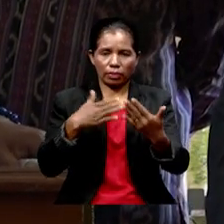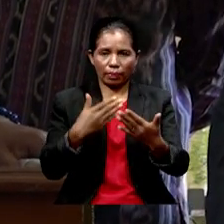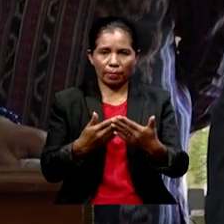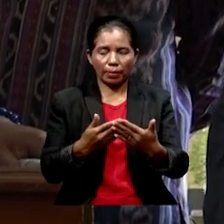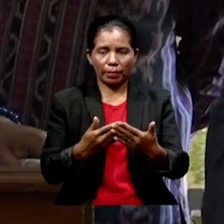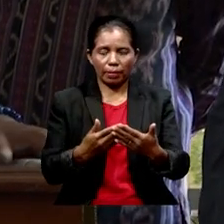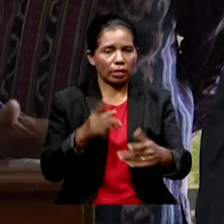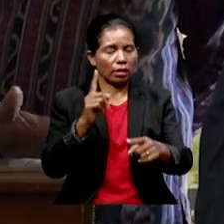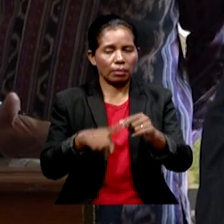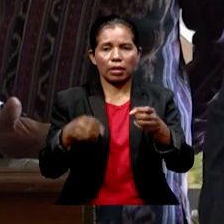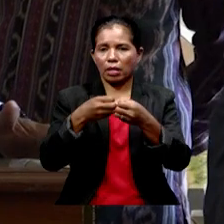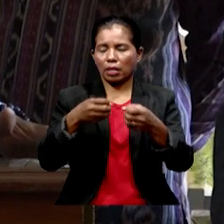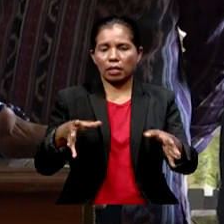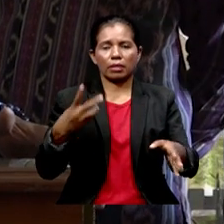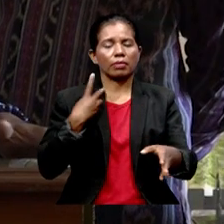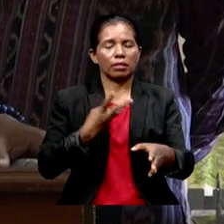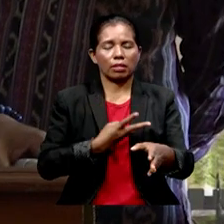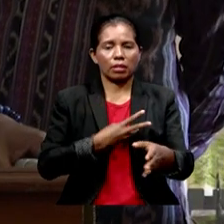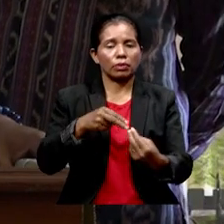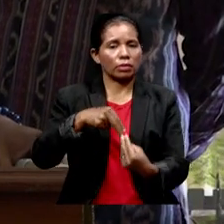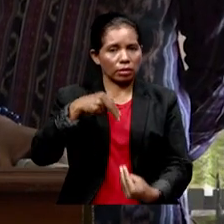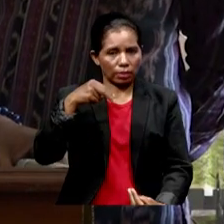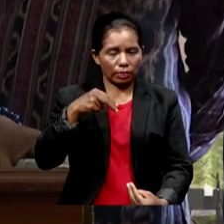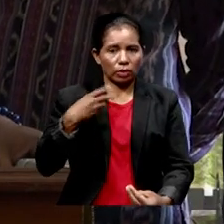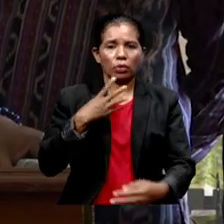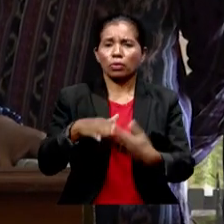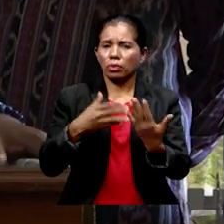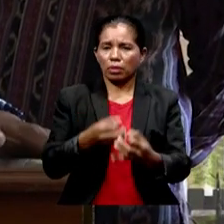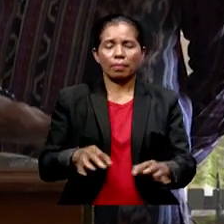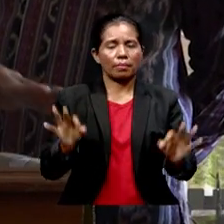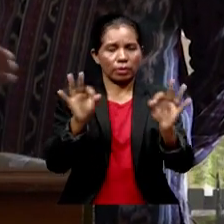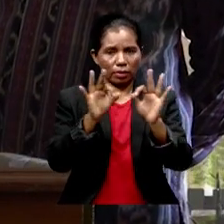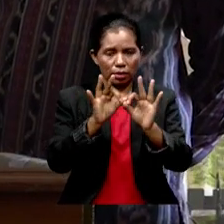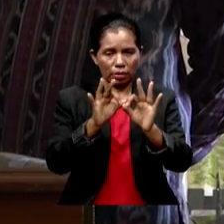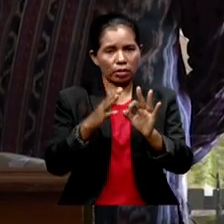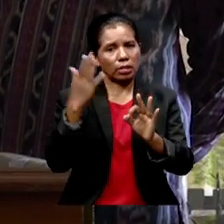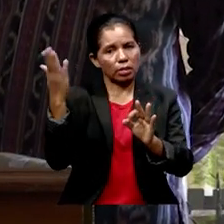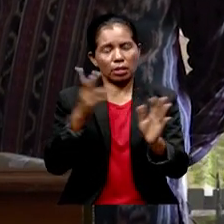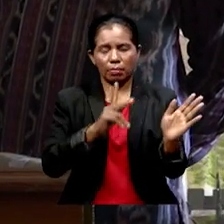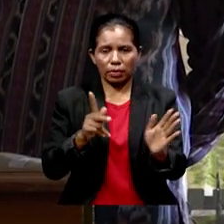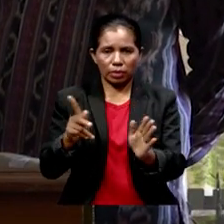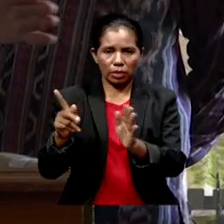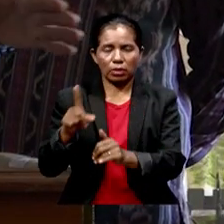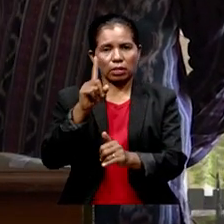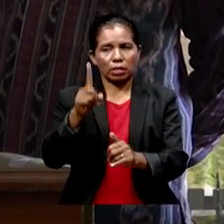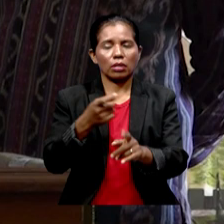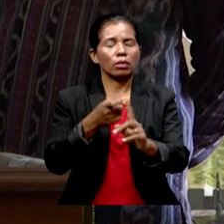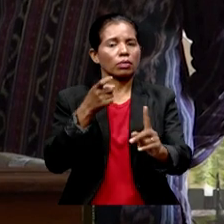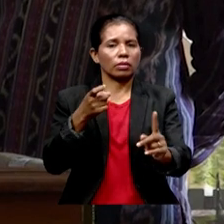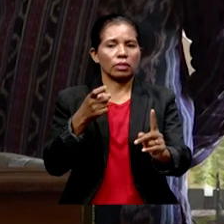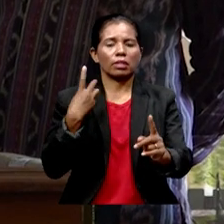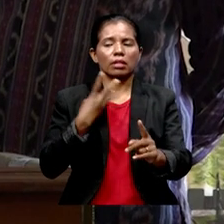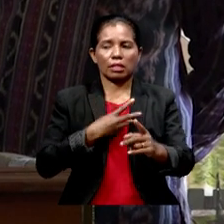vem aca label halako nina nutrição né outro importante e a processo ida usi tradicional